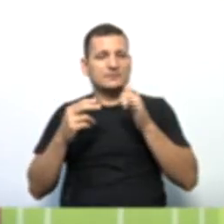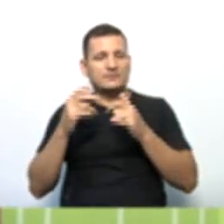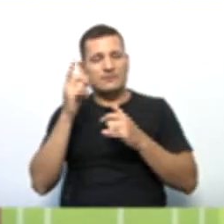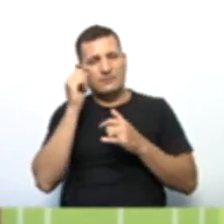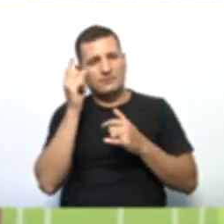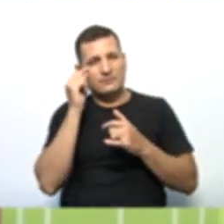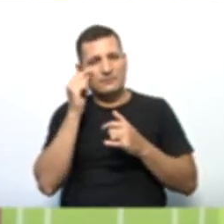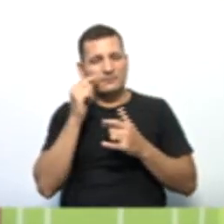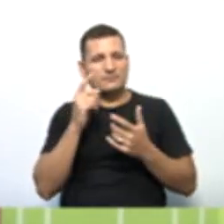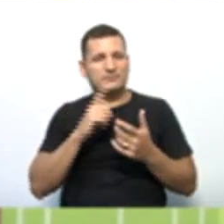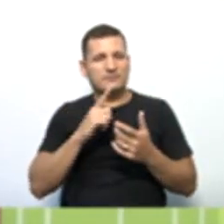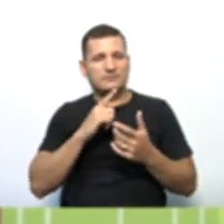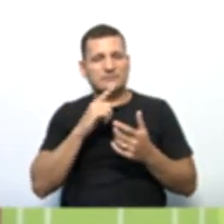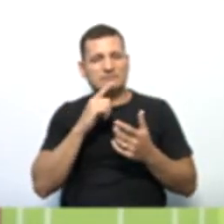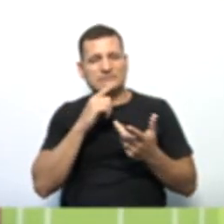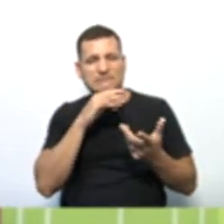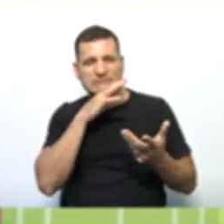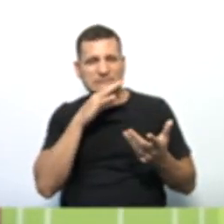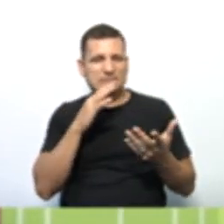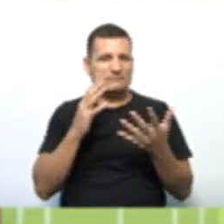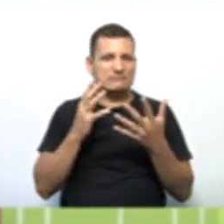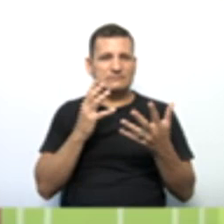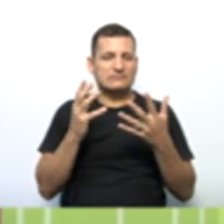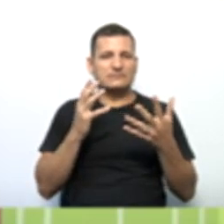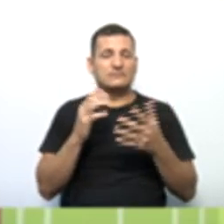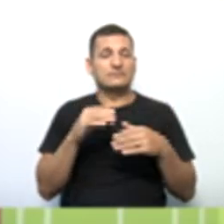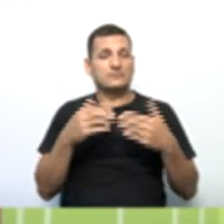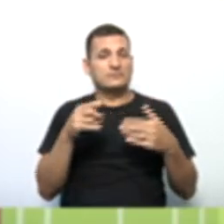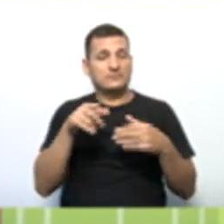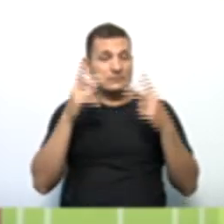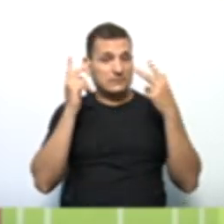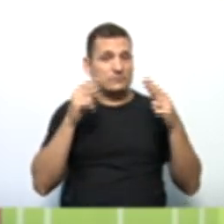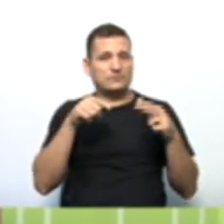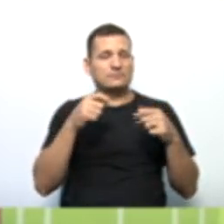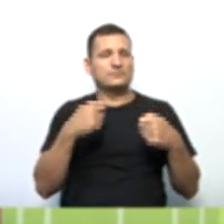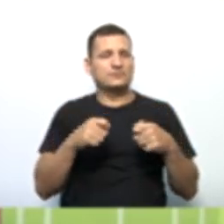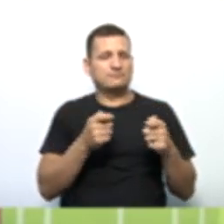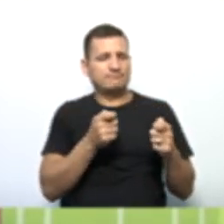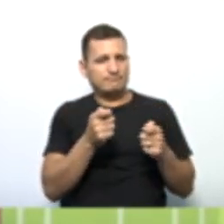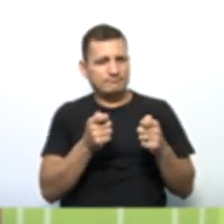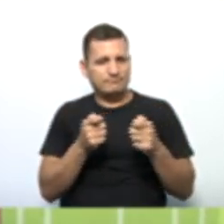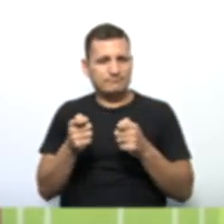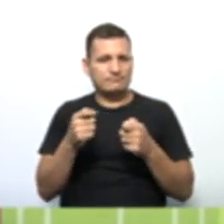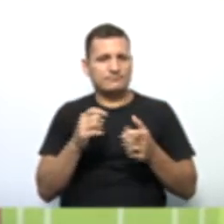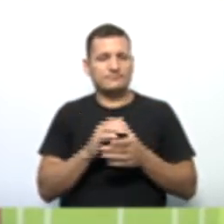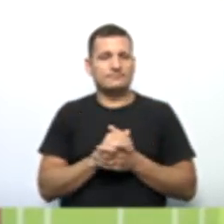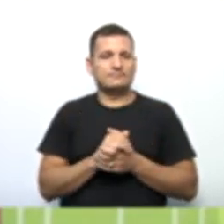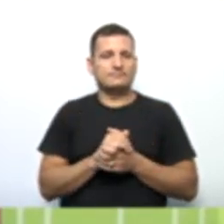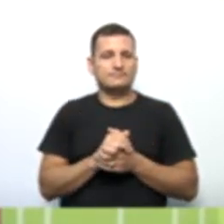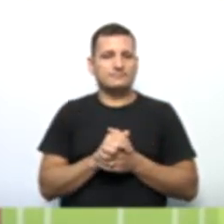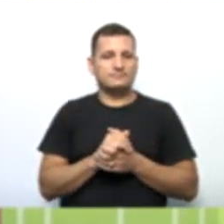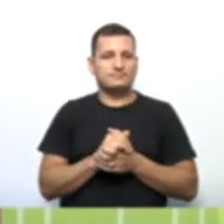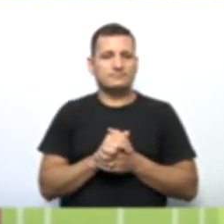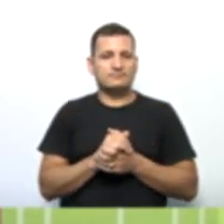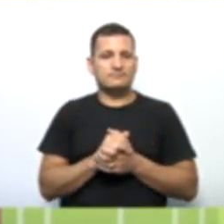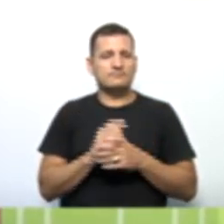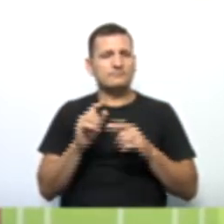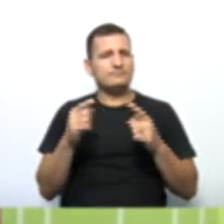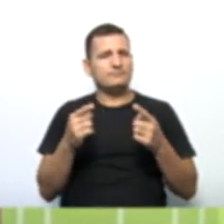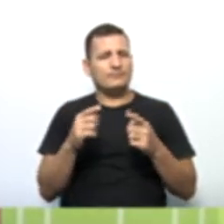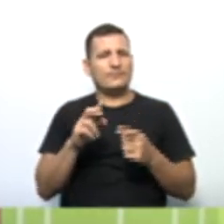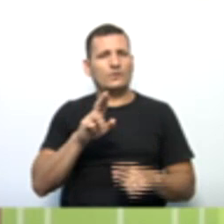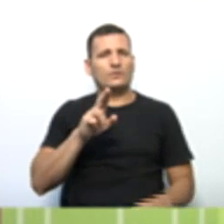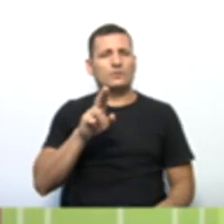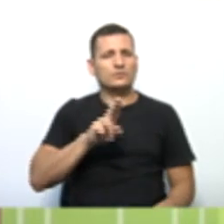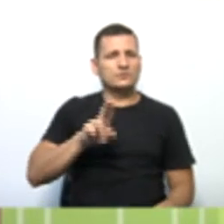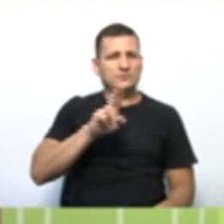humor. Então essa natureza precisa ser regrada, precisa ser normatizada. Mas então, os utilitaristas